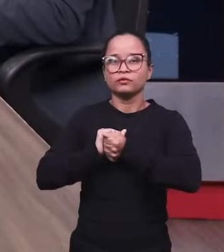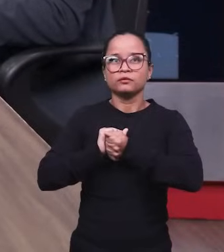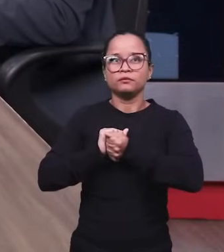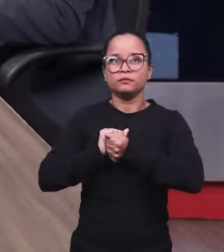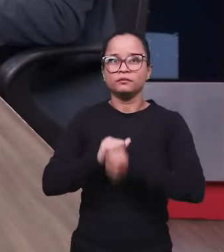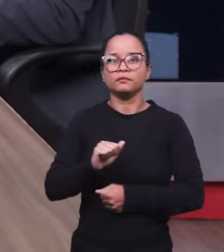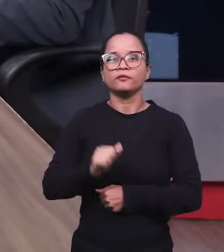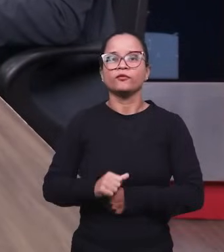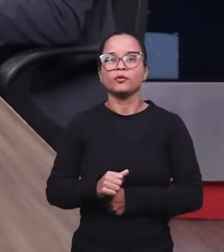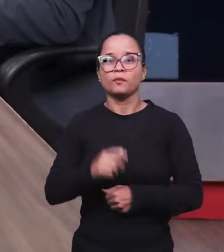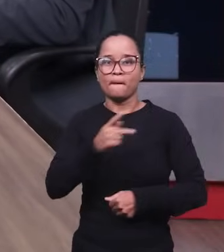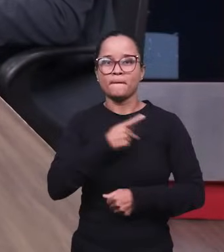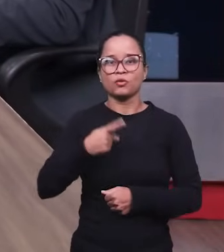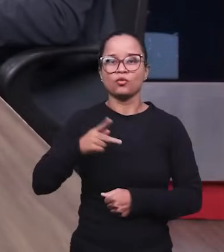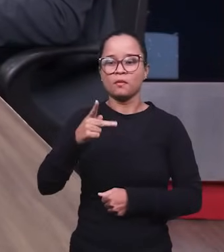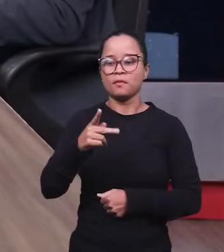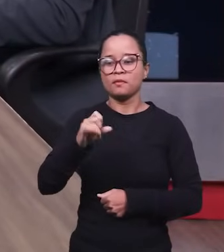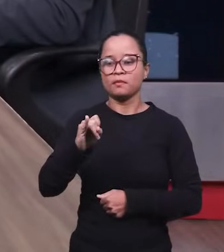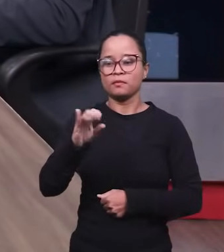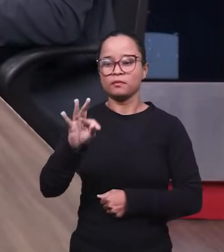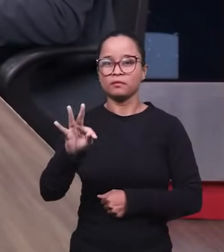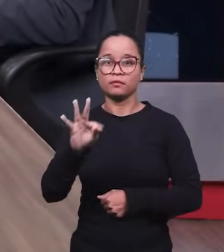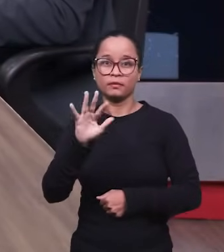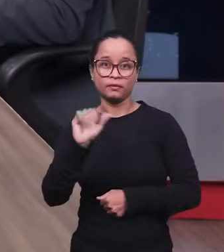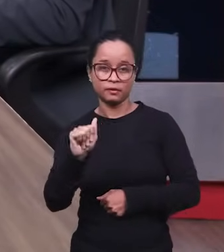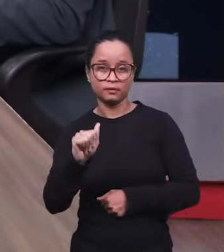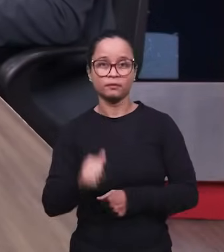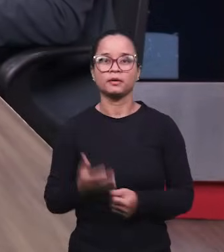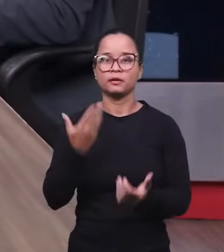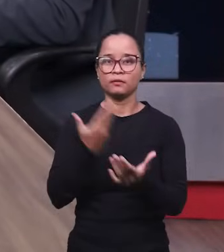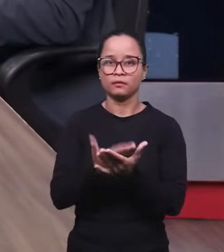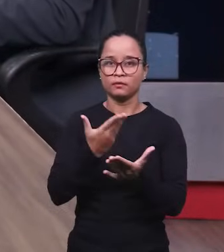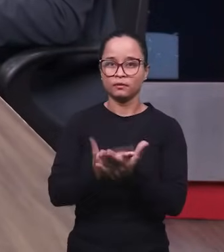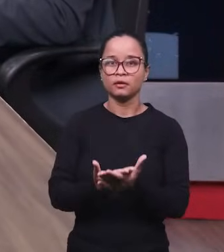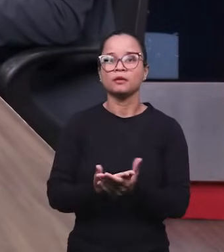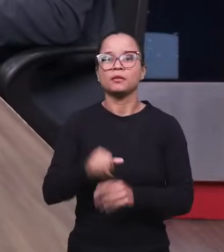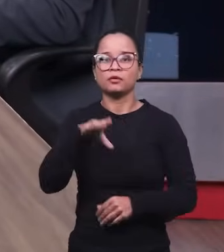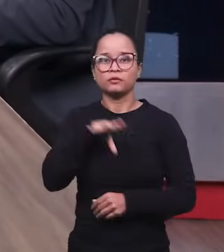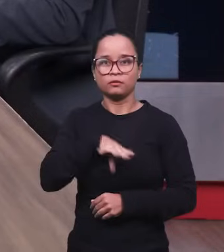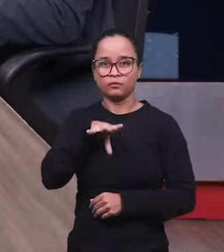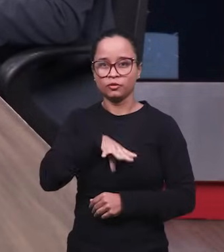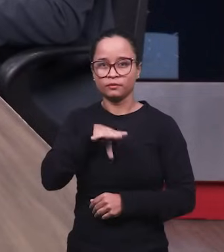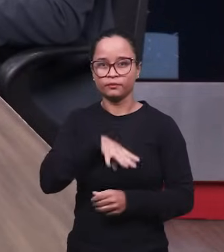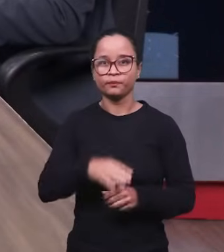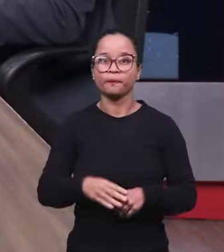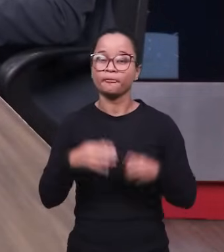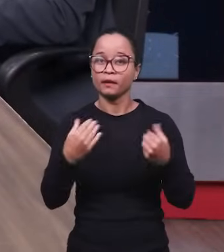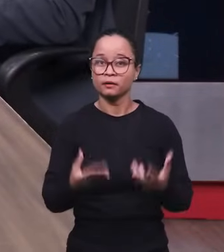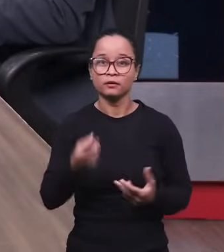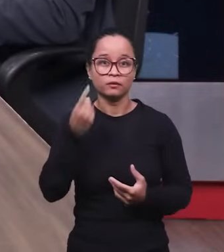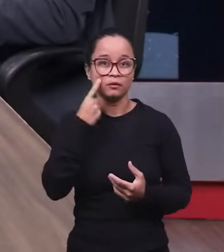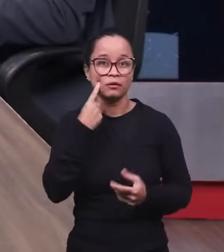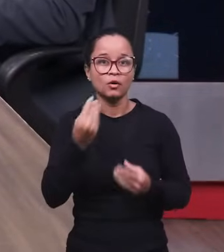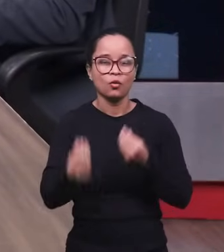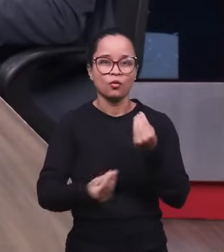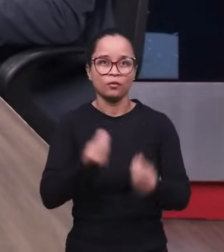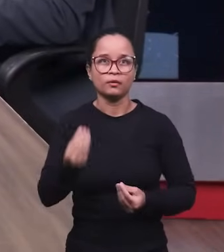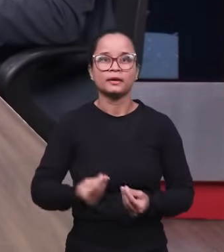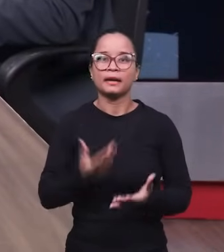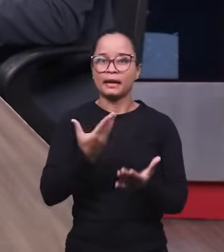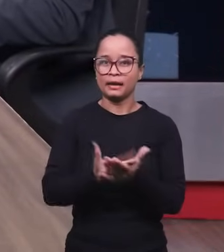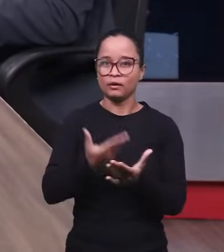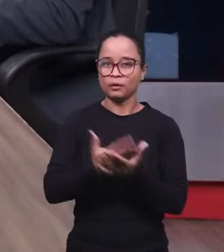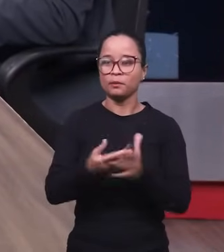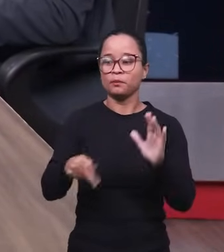comigo, né, o pastor Fernando Pita, para dar uma aula em português. Então o que nós fizemos? Nós tivemos que pegar a aula em português